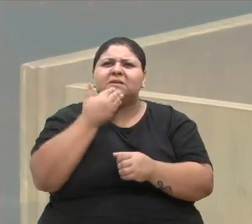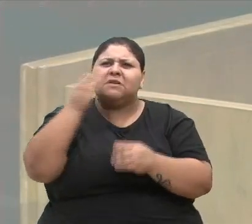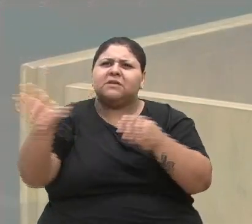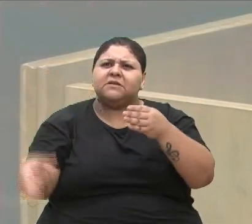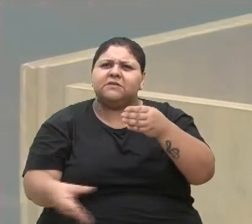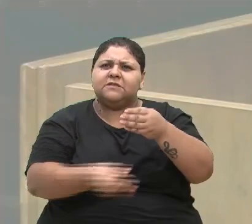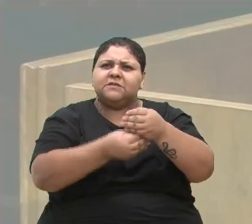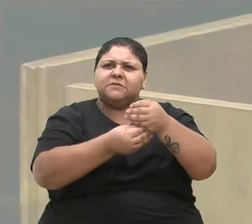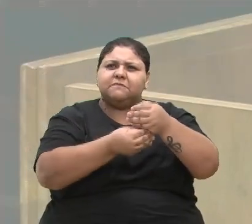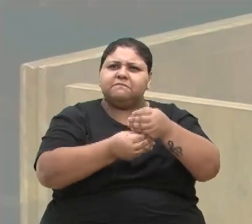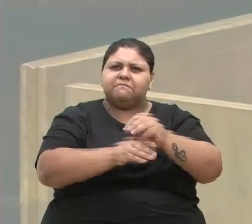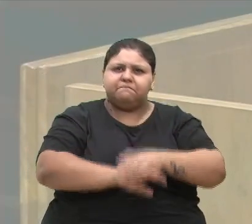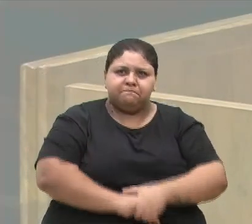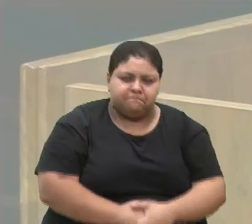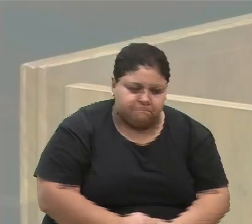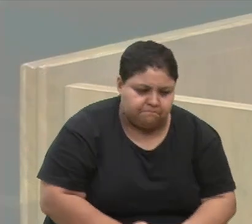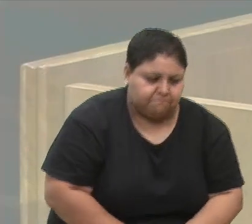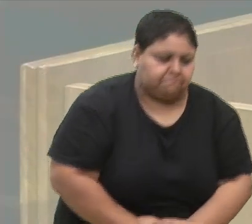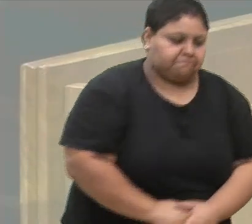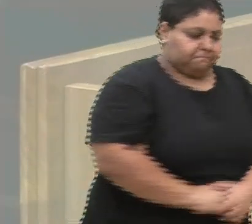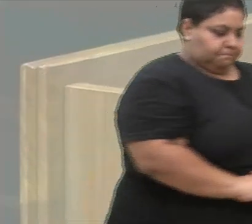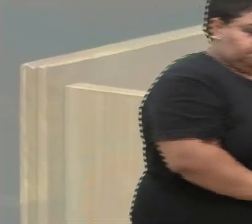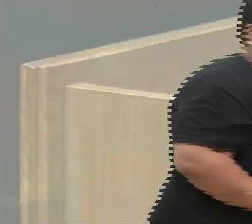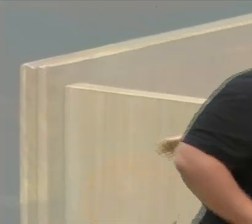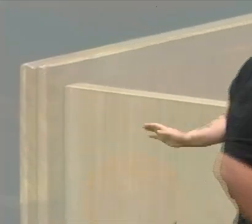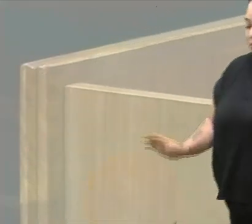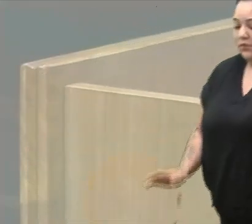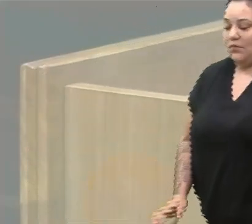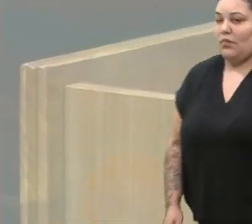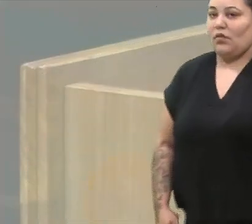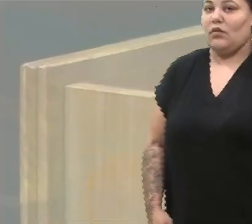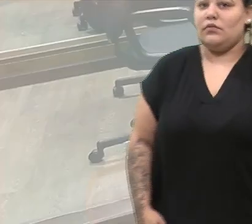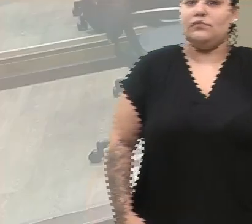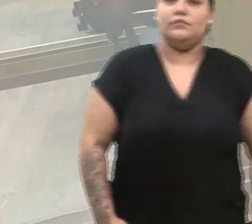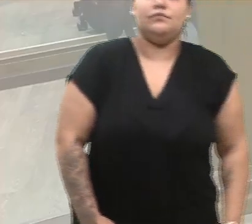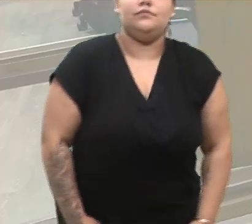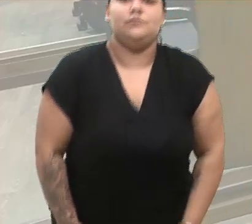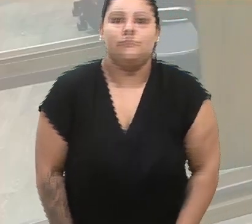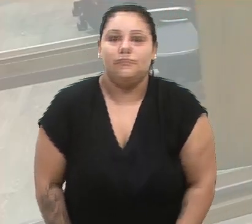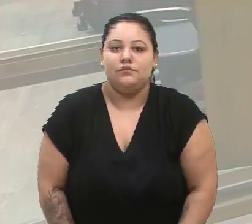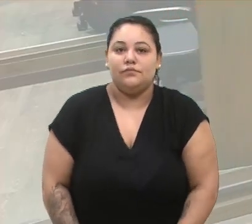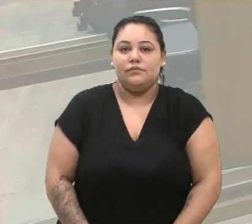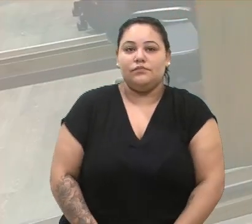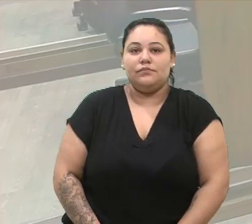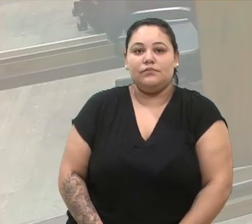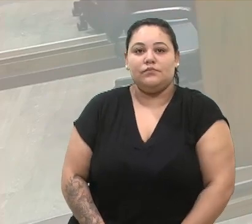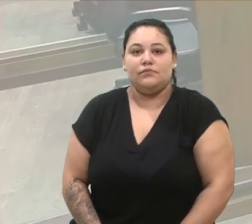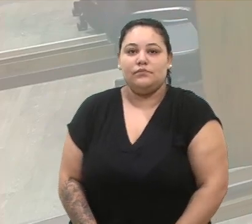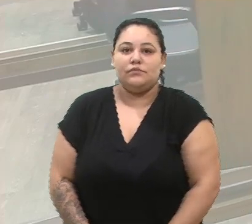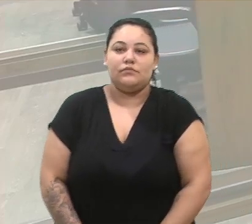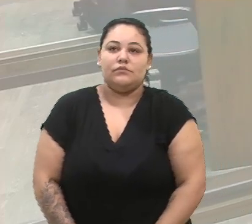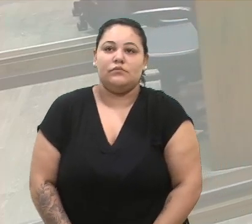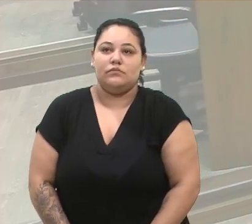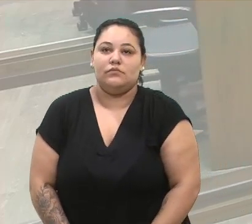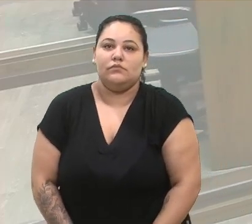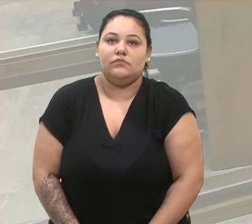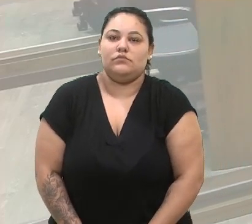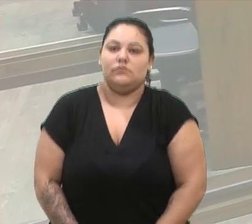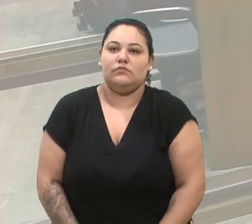O primeiro vereador Lucas, rapidinho, que tem mais gente, acho que pediu. Rafael, mais alguém tinha pedido a